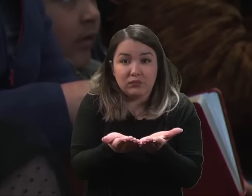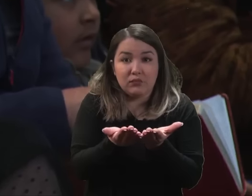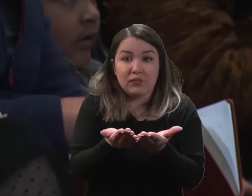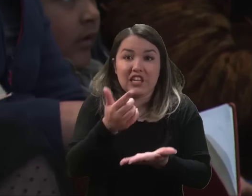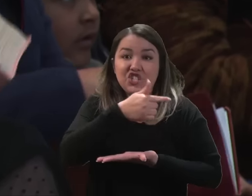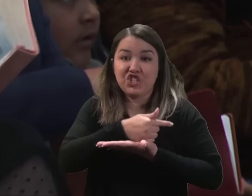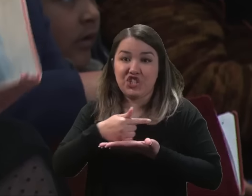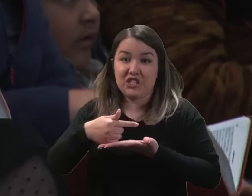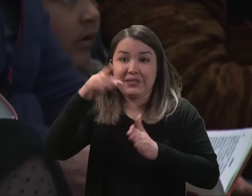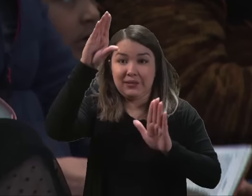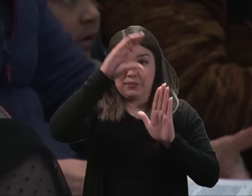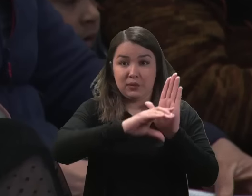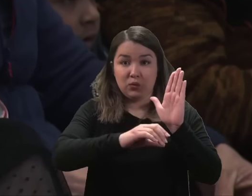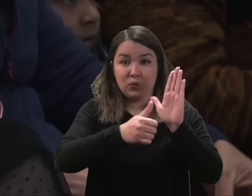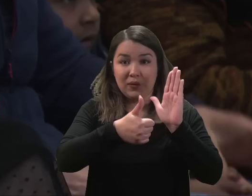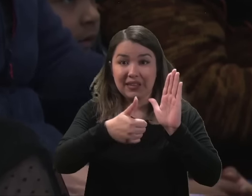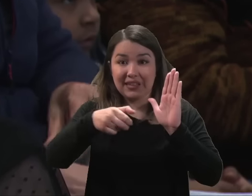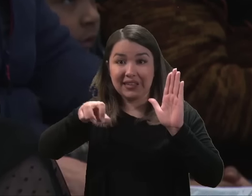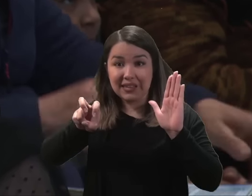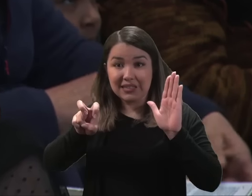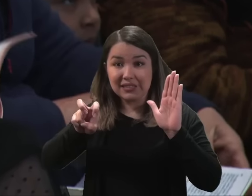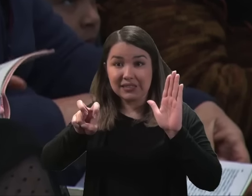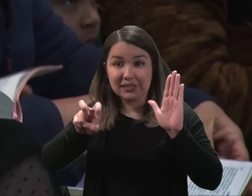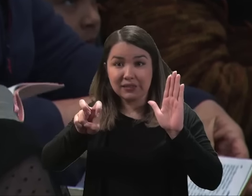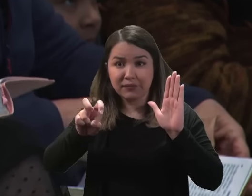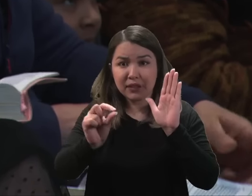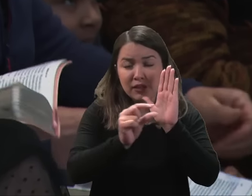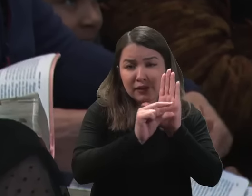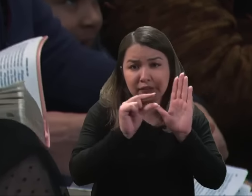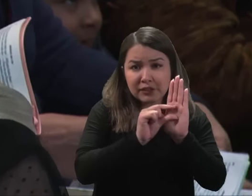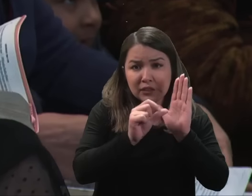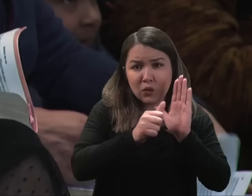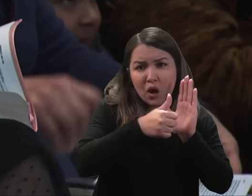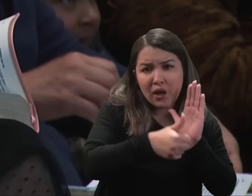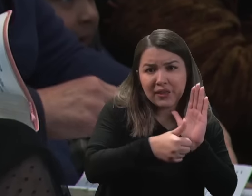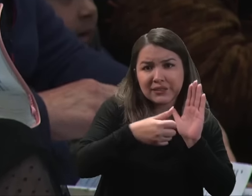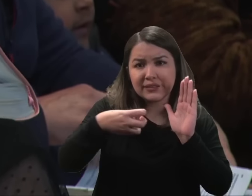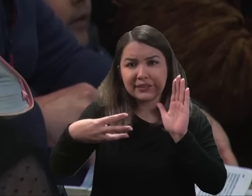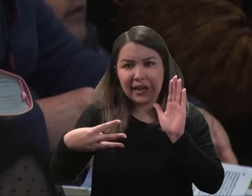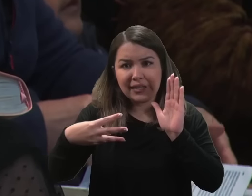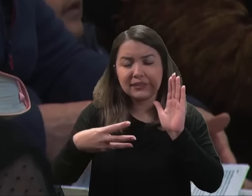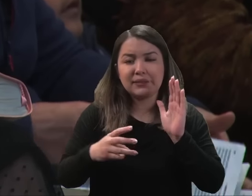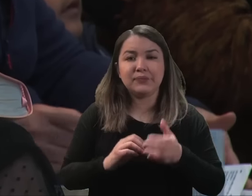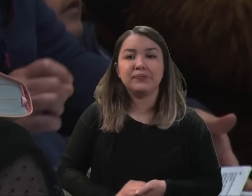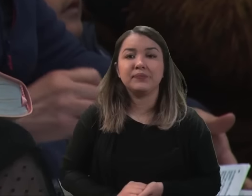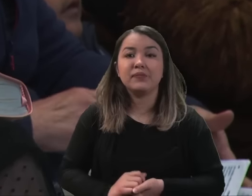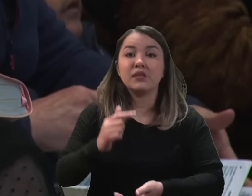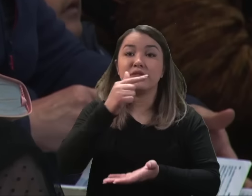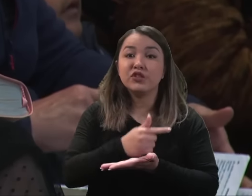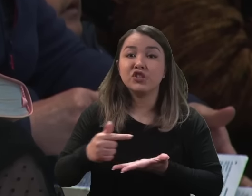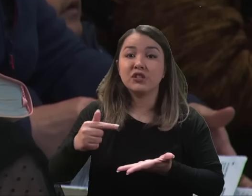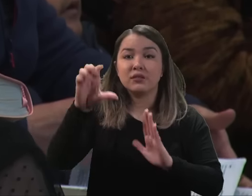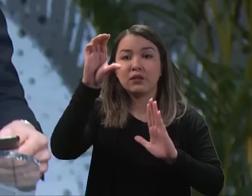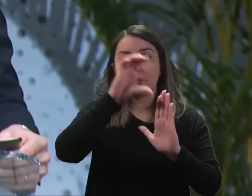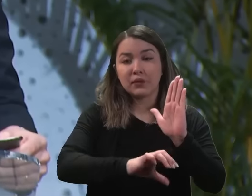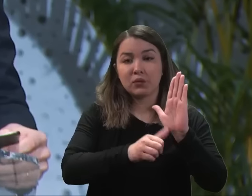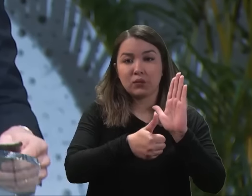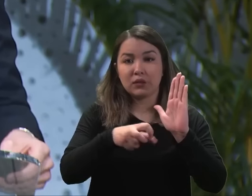15. nós vamos ler a partir do versículo 13 Gênesis 15